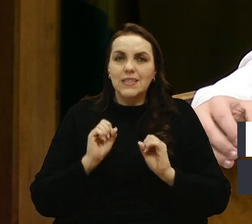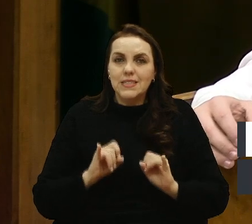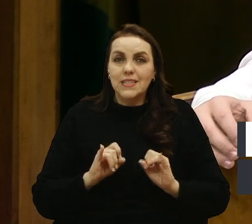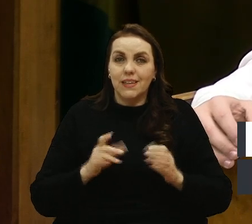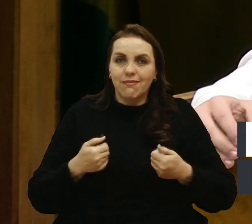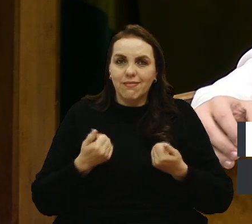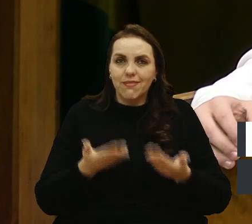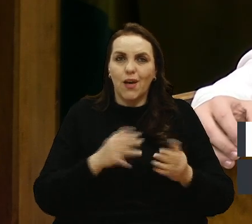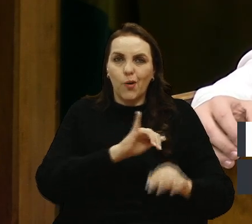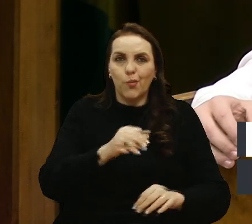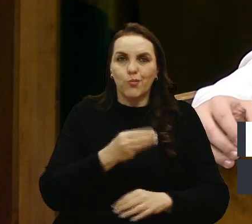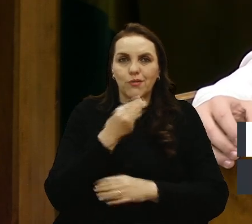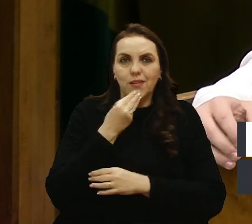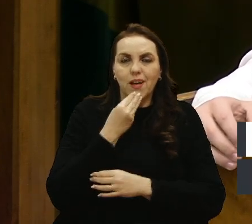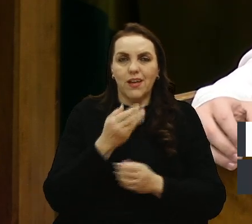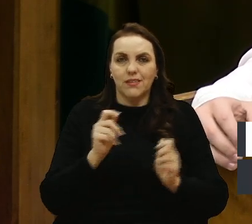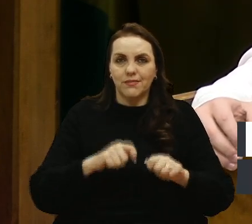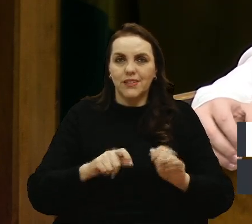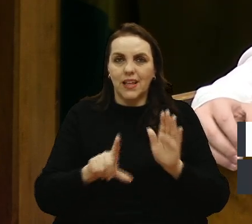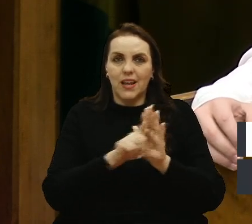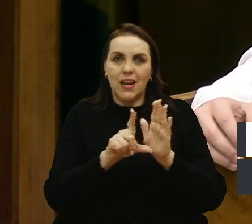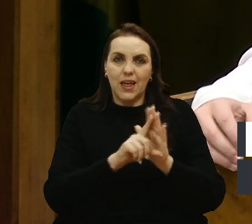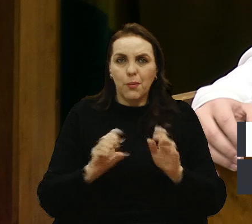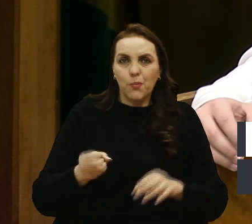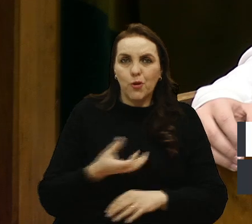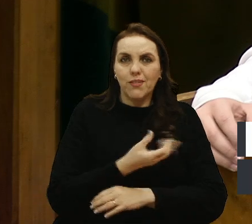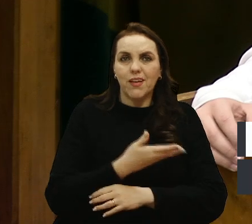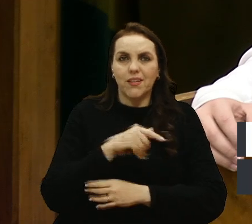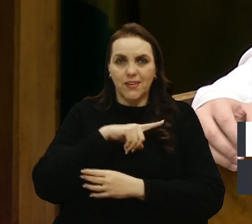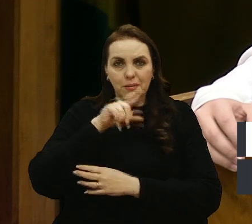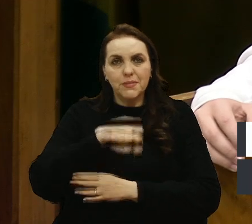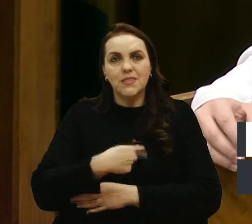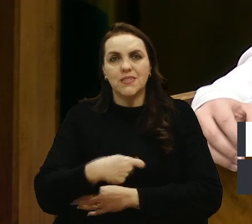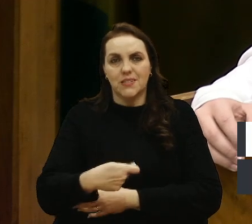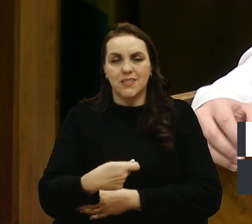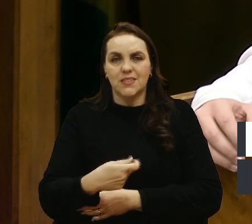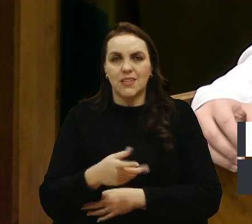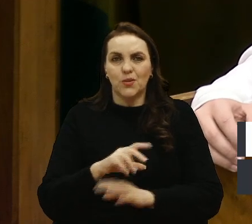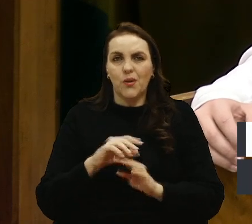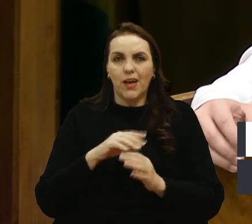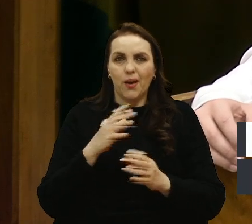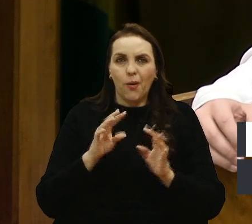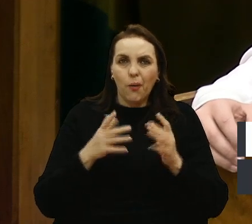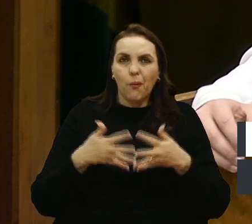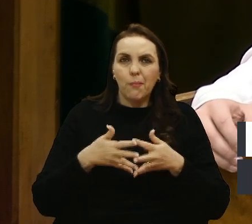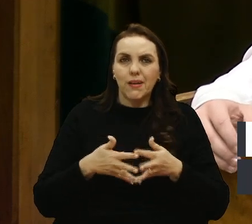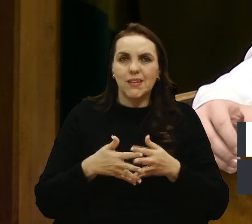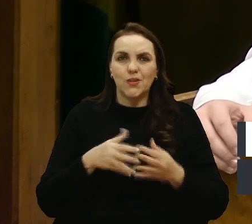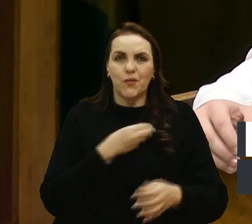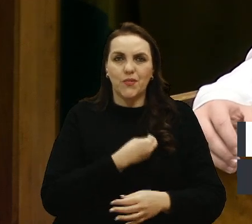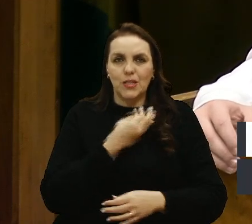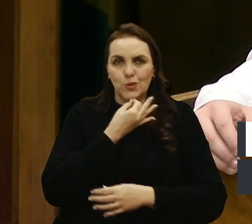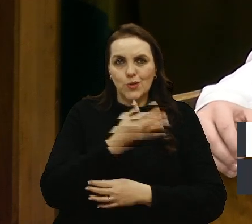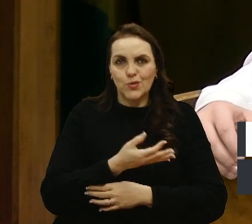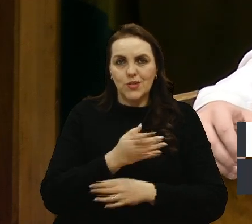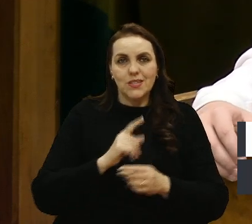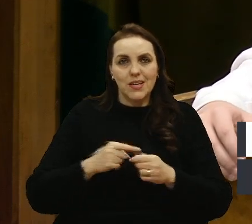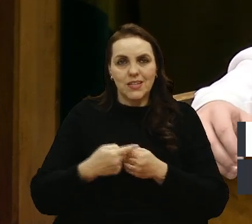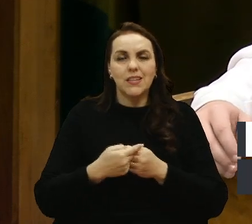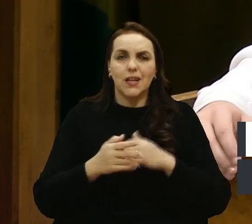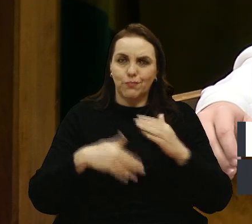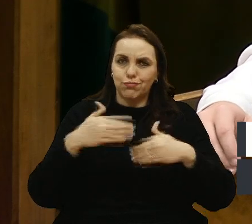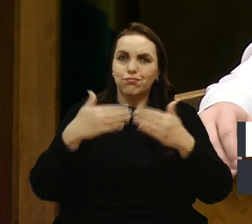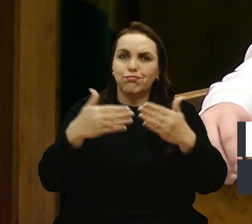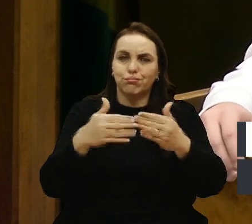com legislações modernas que não travem a vida do caxiense, certamente a cidade, ao longo dos próximos anos, sairá da irregularidade.